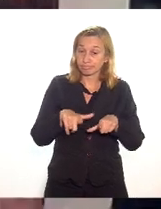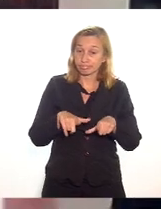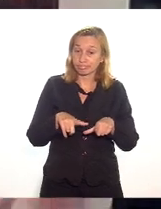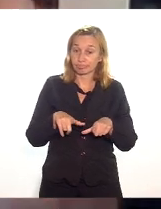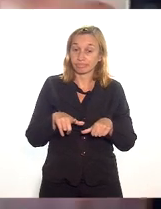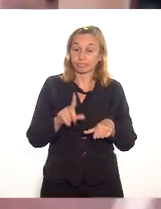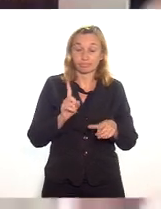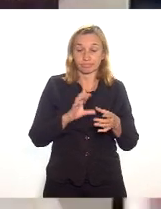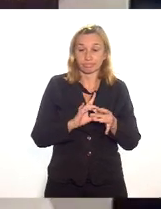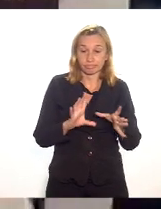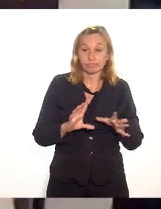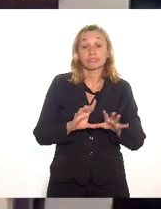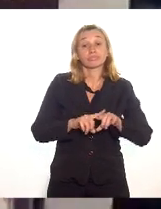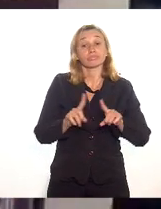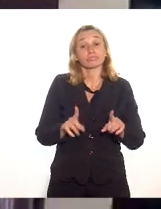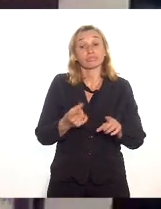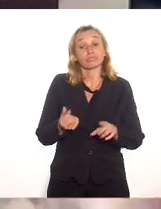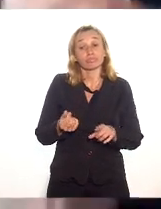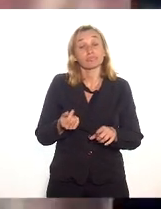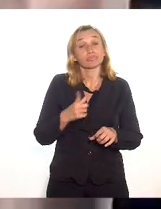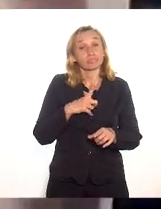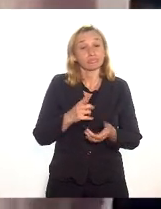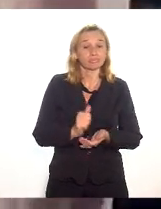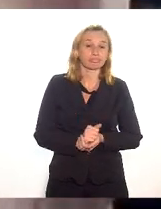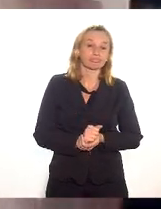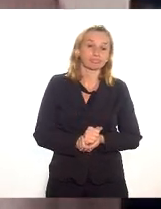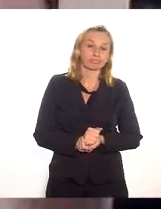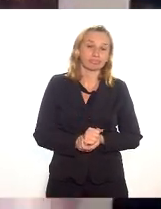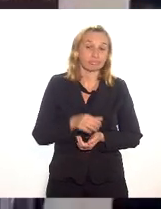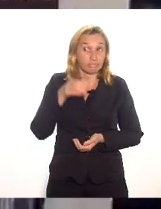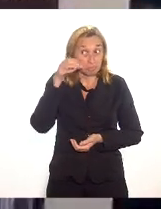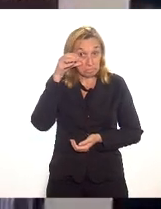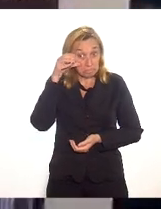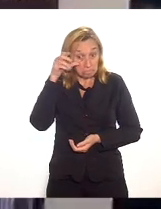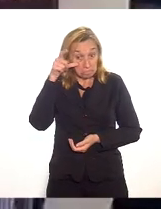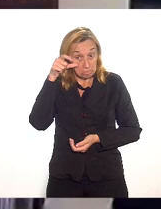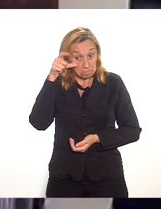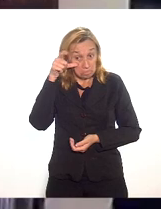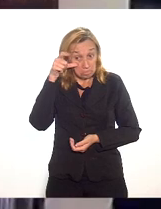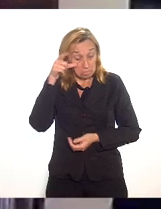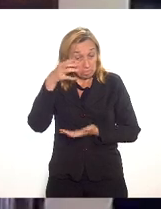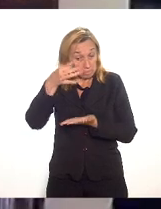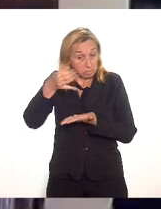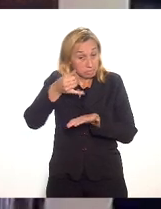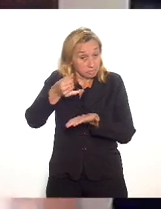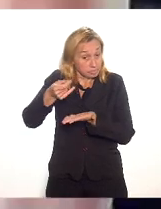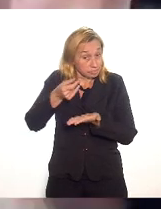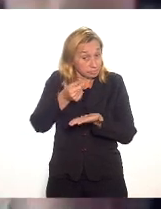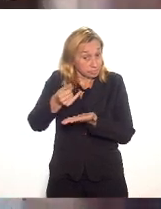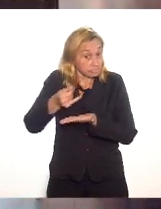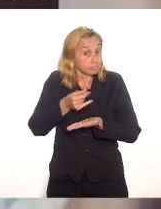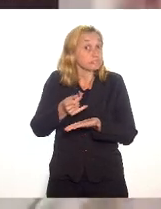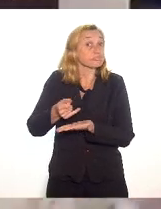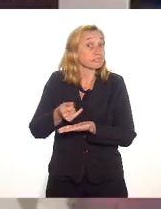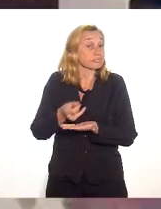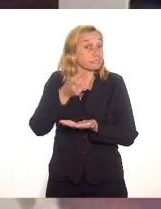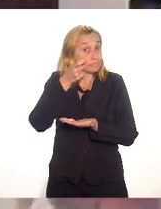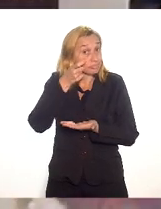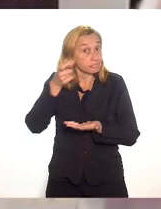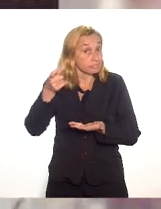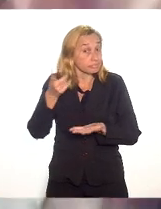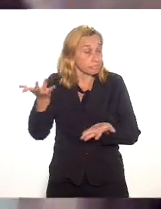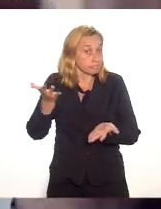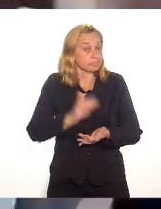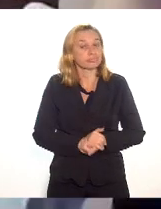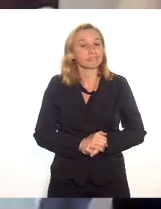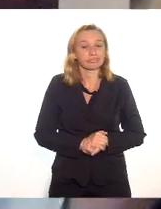E onde existe o lucro, o olho do capital, isso é bom que diga, cresce